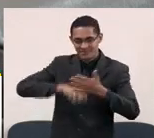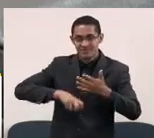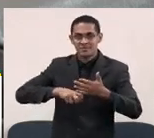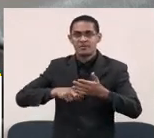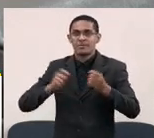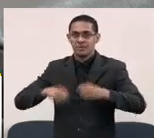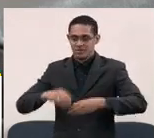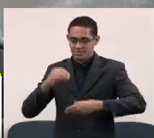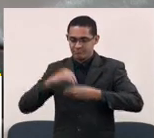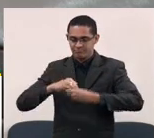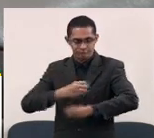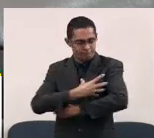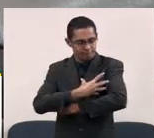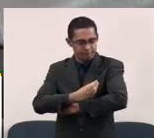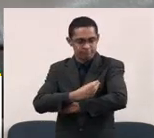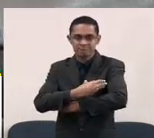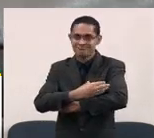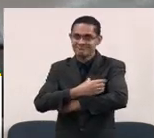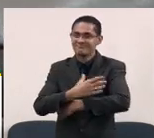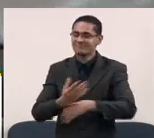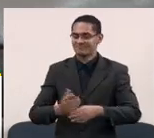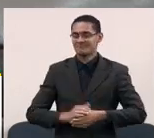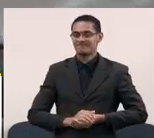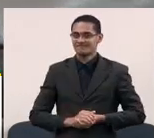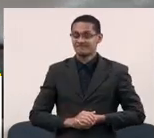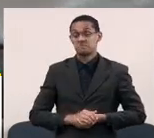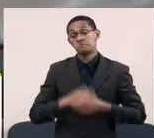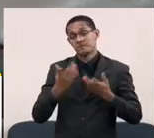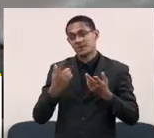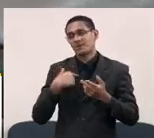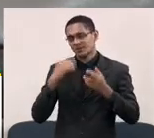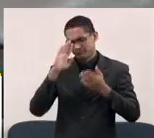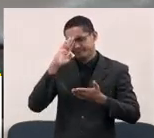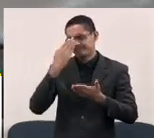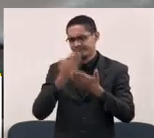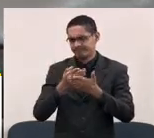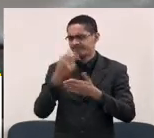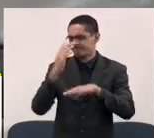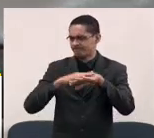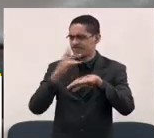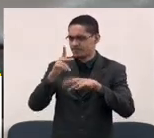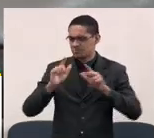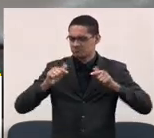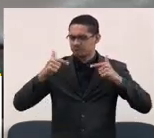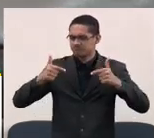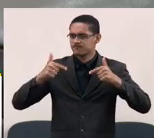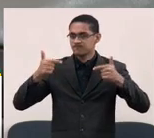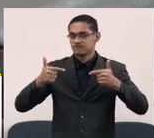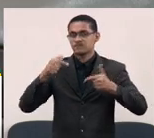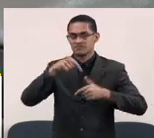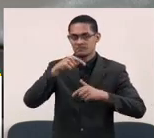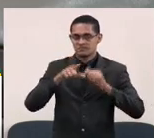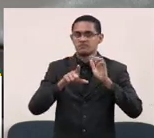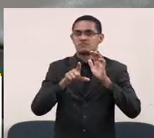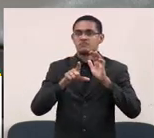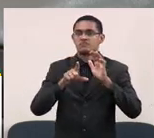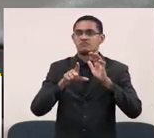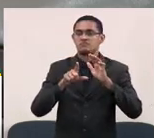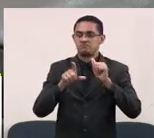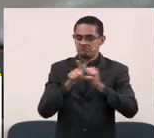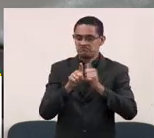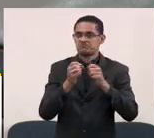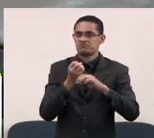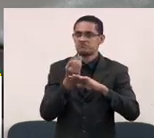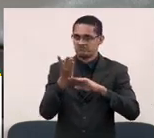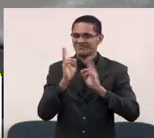tenho certeza que a legislação que Vossa Excelência vem lutando e que esta casa tem dado a resposta, que o governo tem